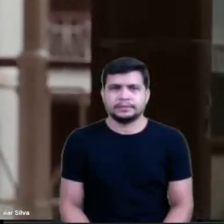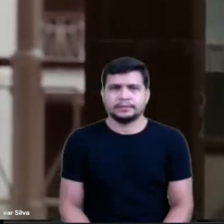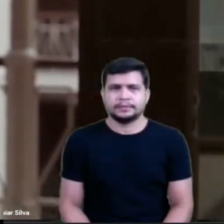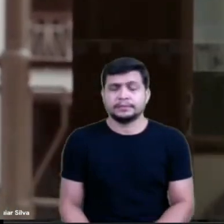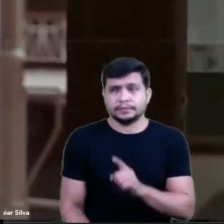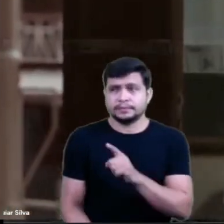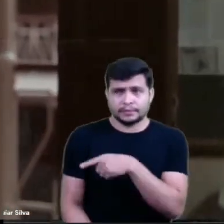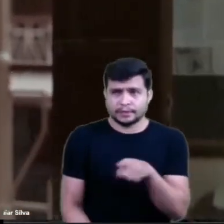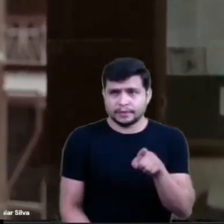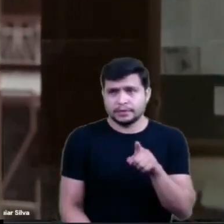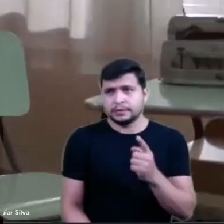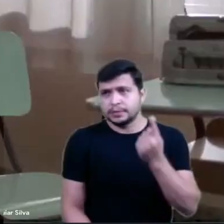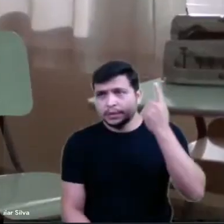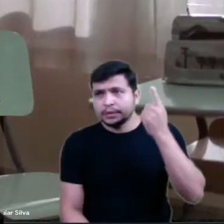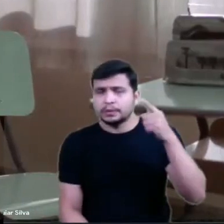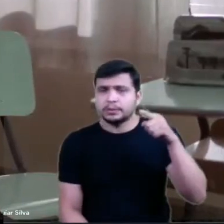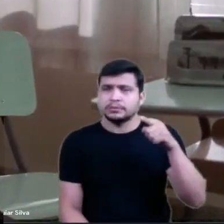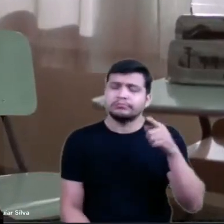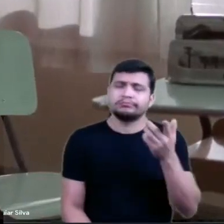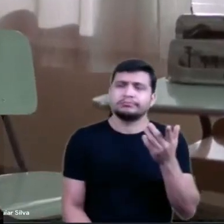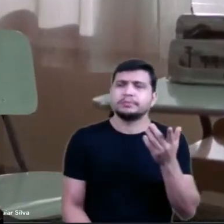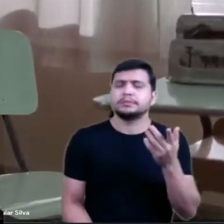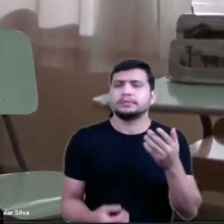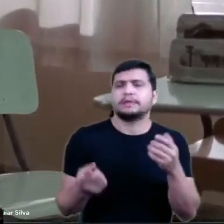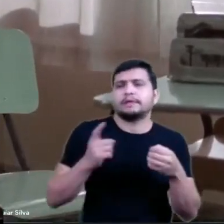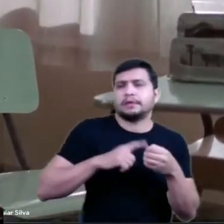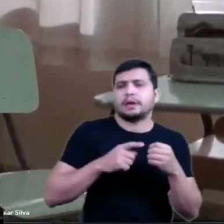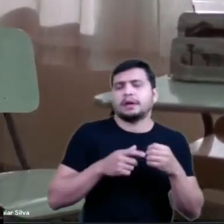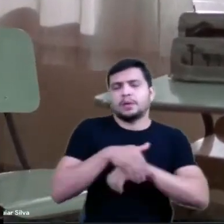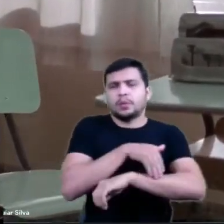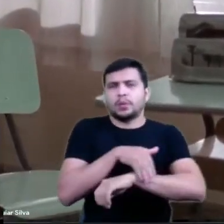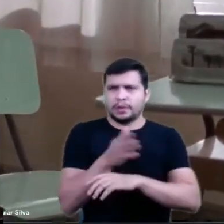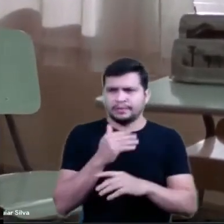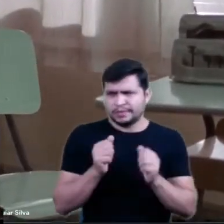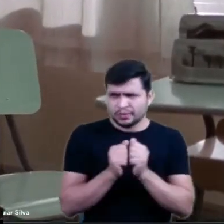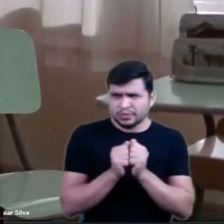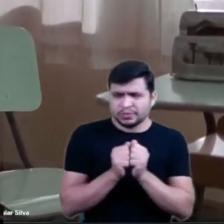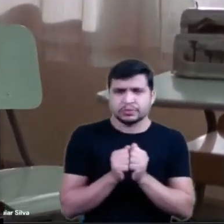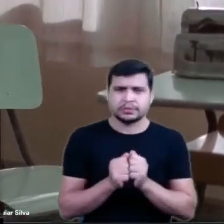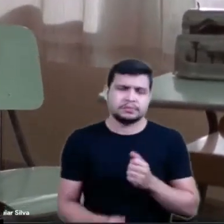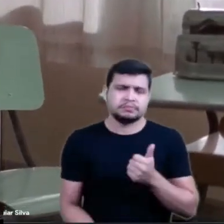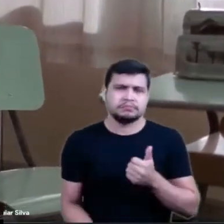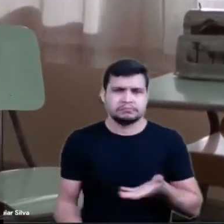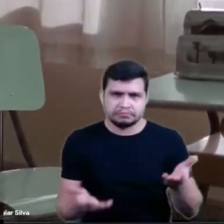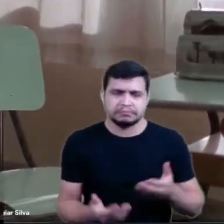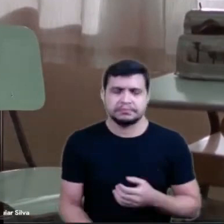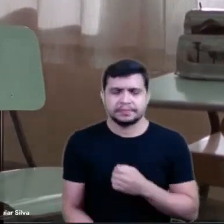Você vai subir ou descer a rua? Subir. Quer vir com a gente? Eu quero.